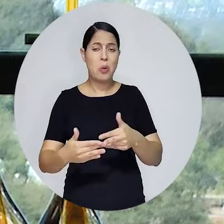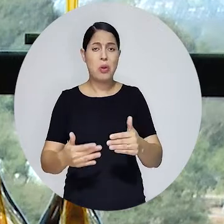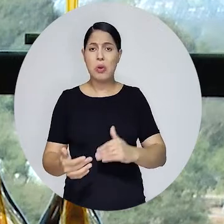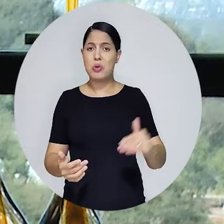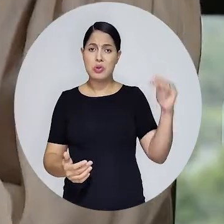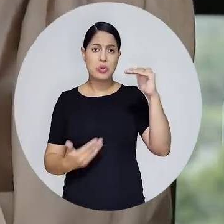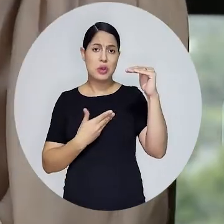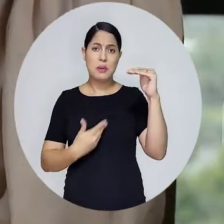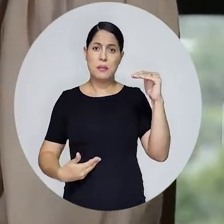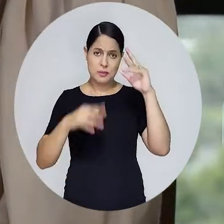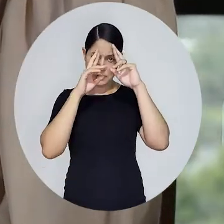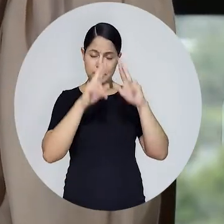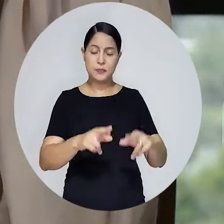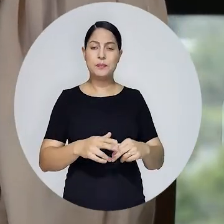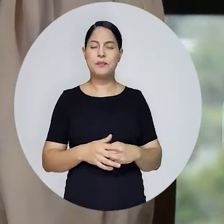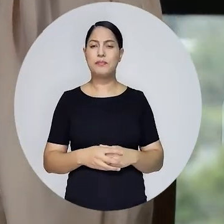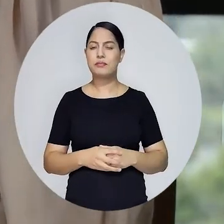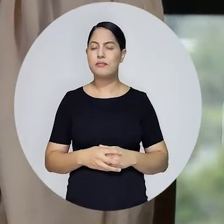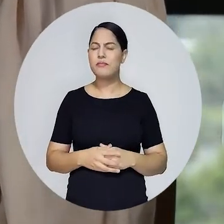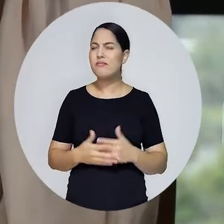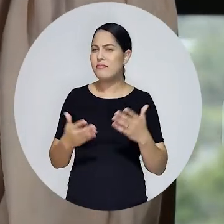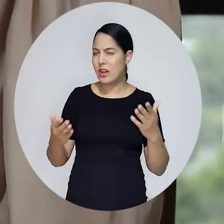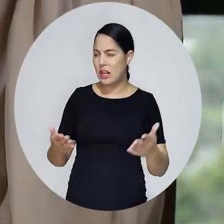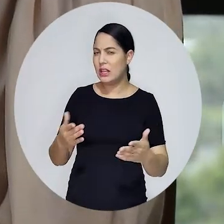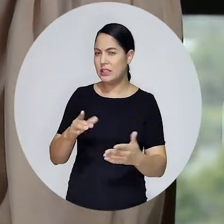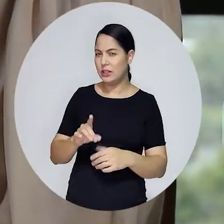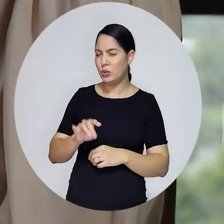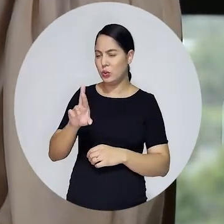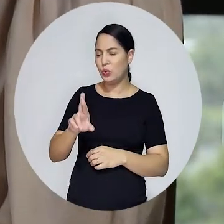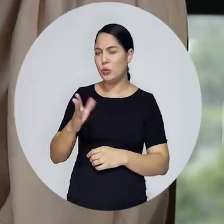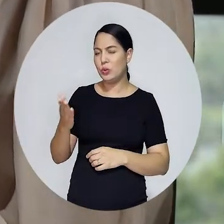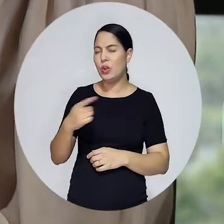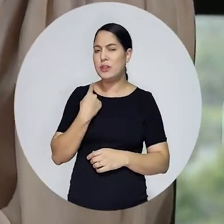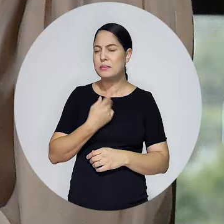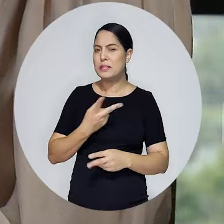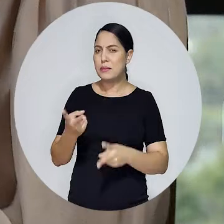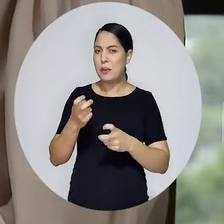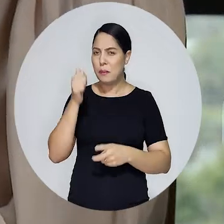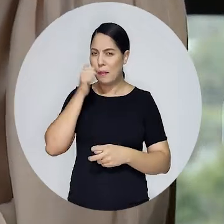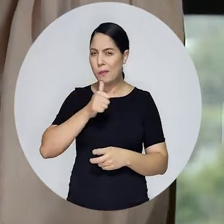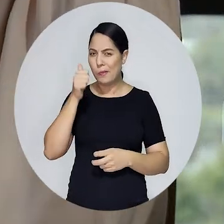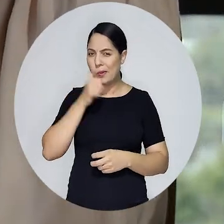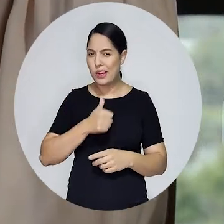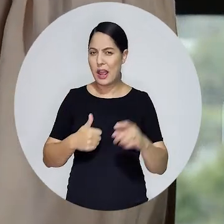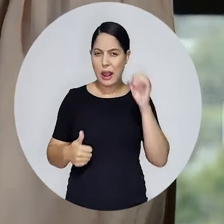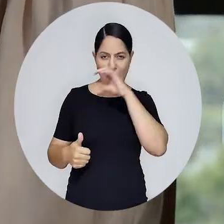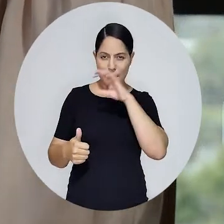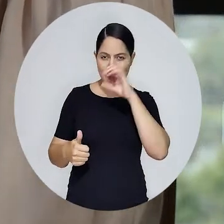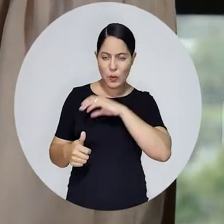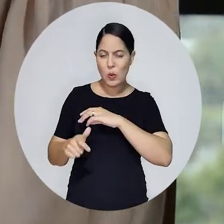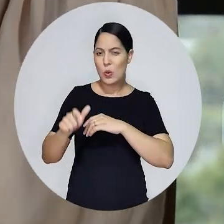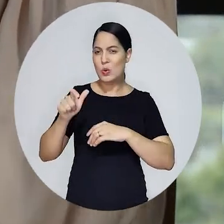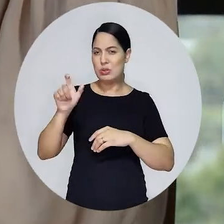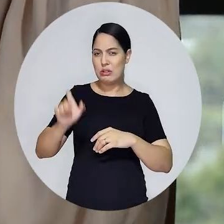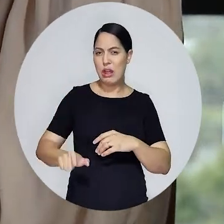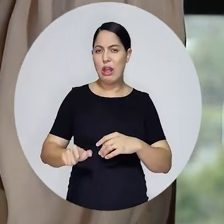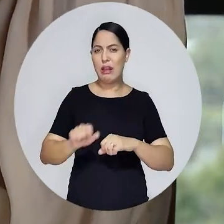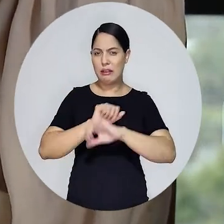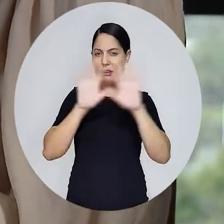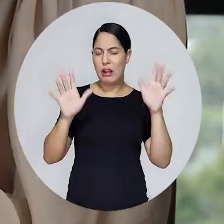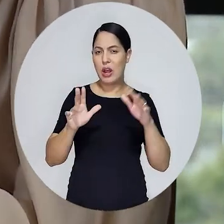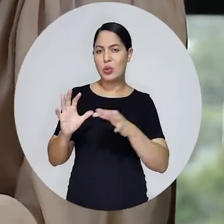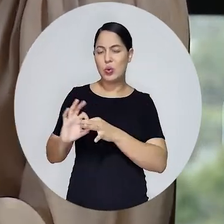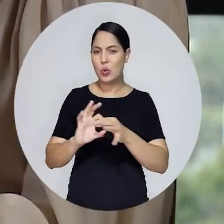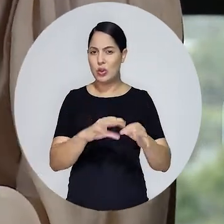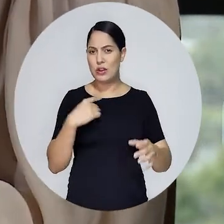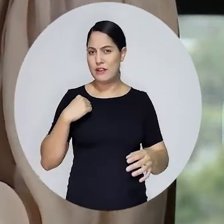qualquer autoridade pública. Doutora, a gente percebe que as mulheres, ao longo aí dos anos e até hoje, sofrem muitos abusos em relação à vestimenta,